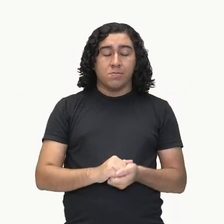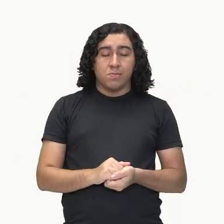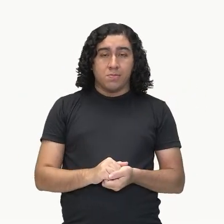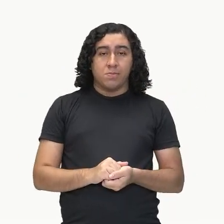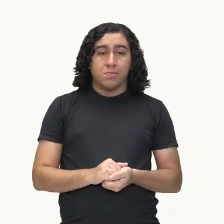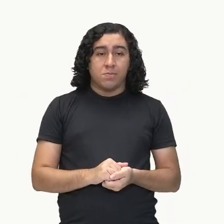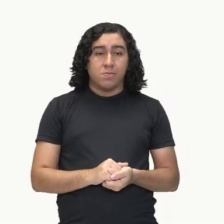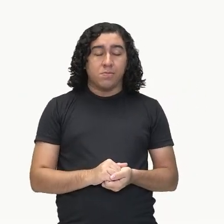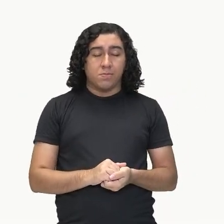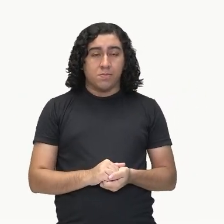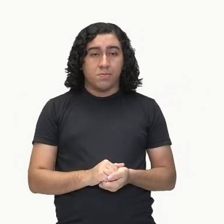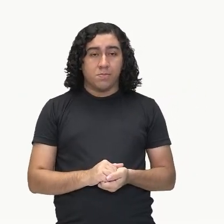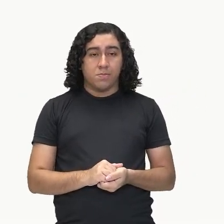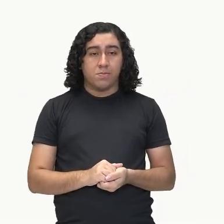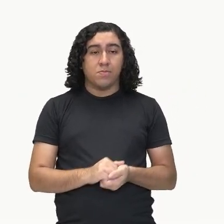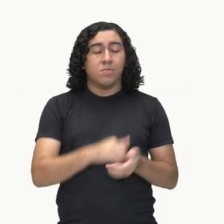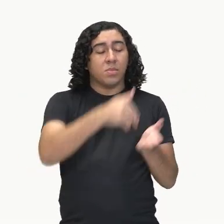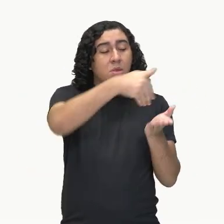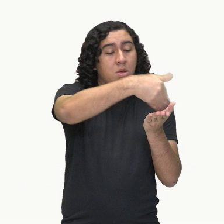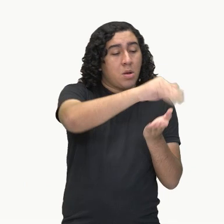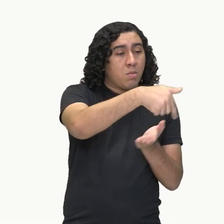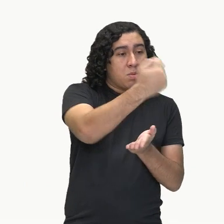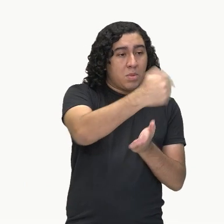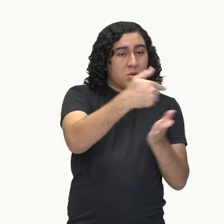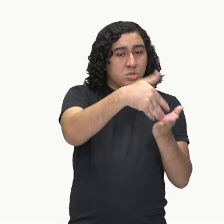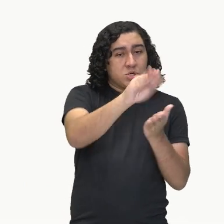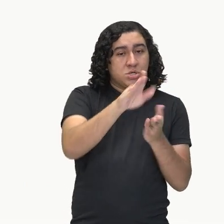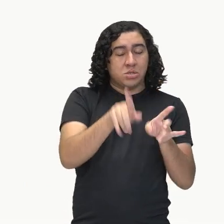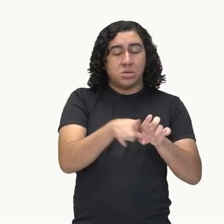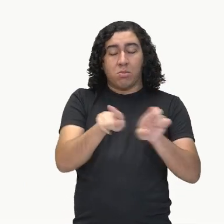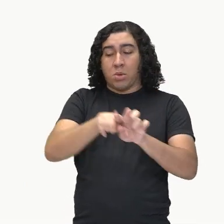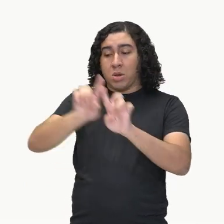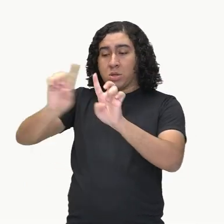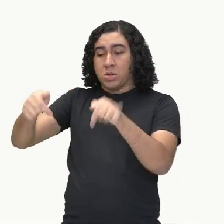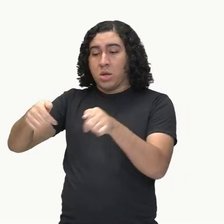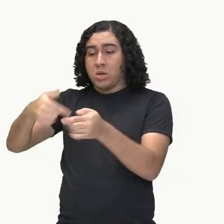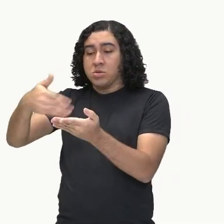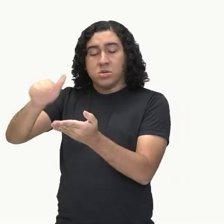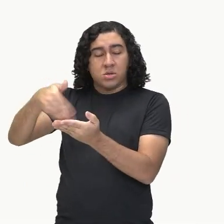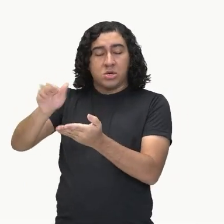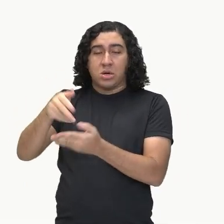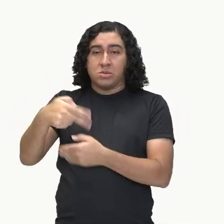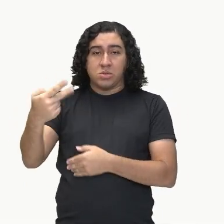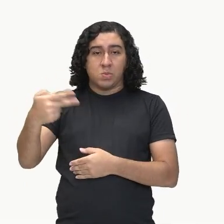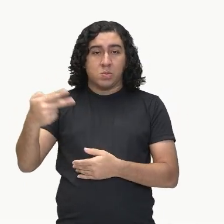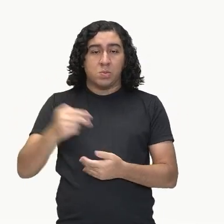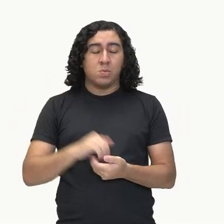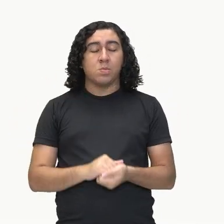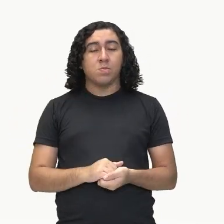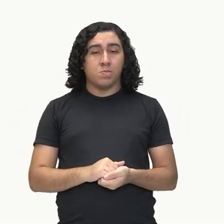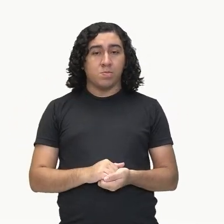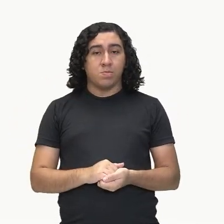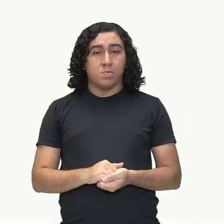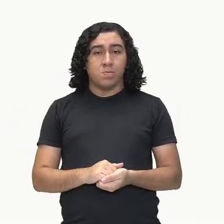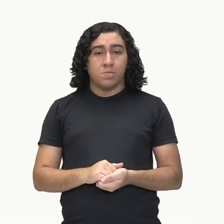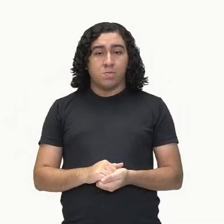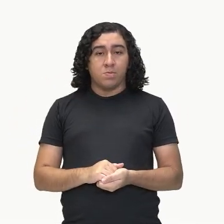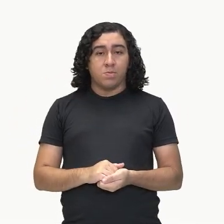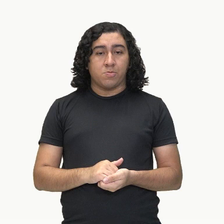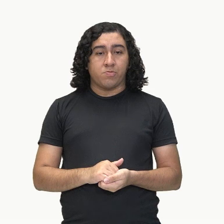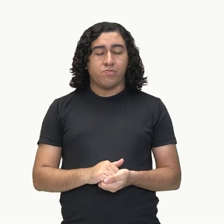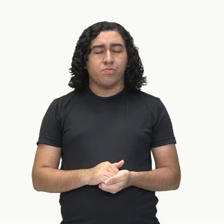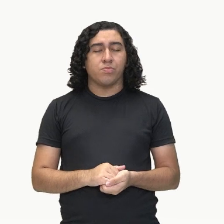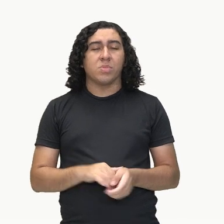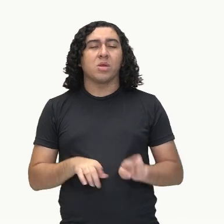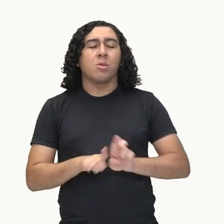parêntese do primeiro polinômio e também aí o parêntese do segundo polinômio. Professora,